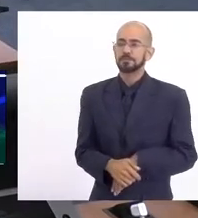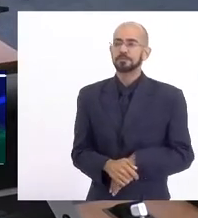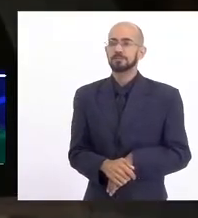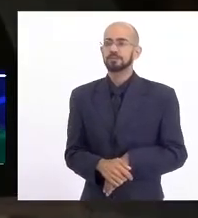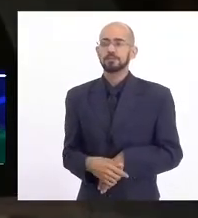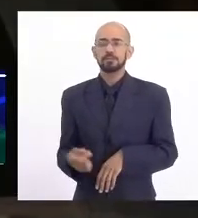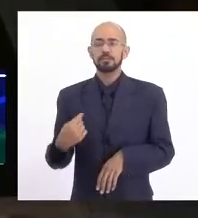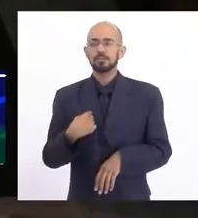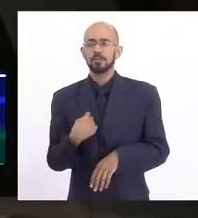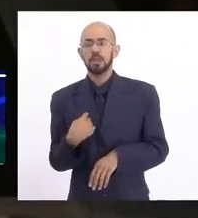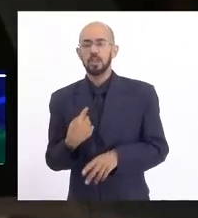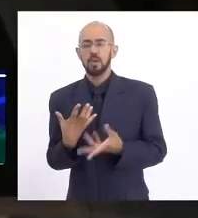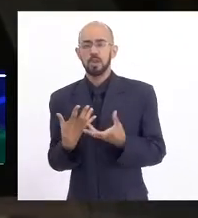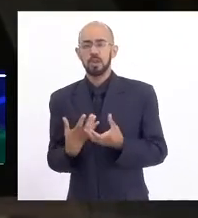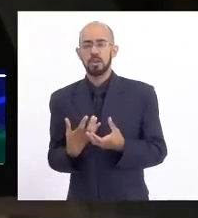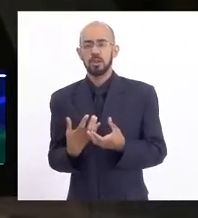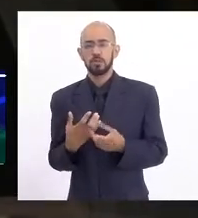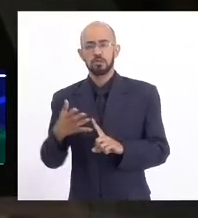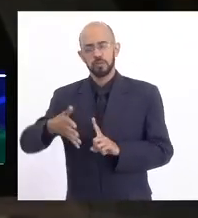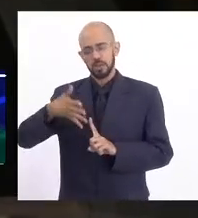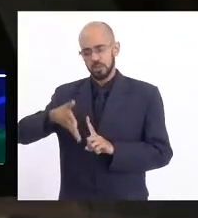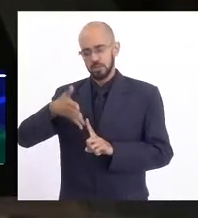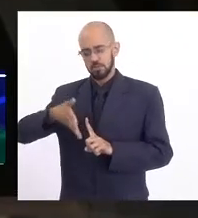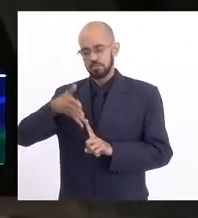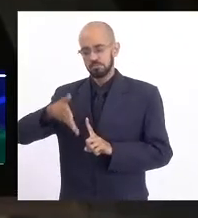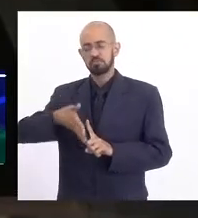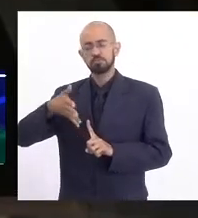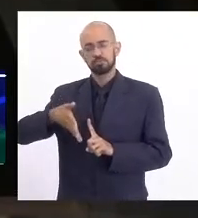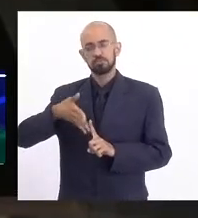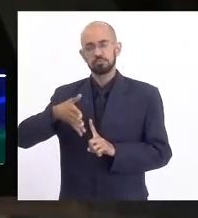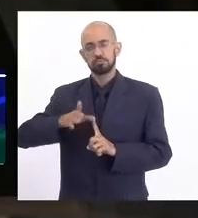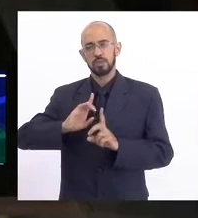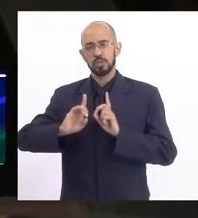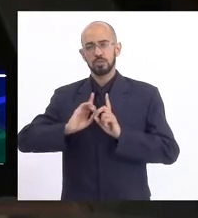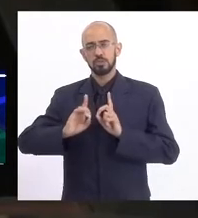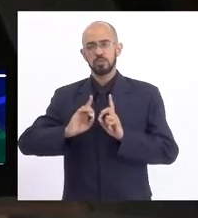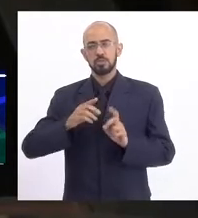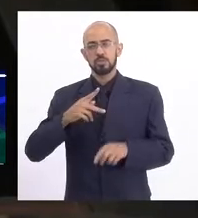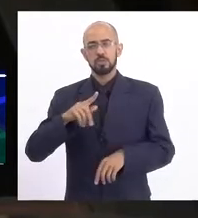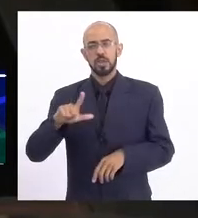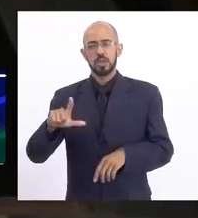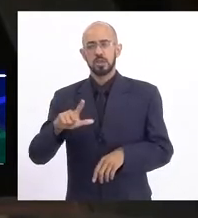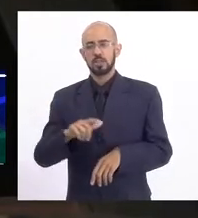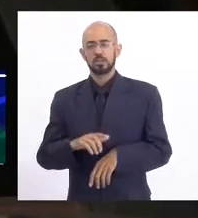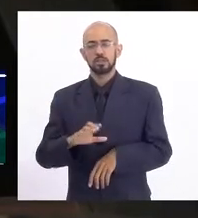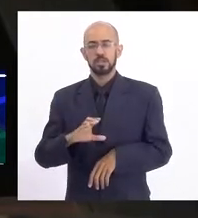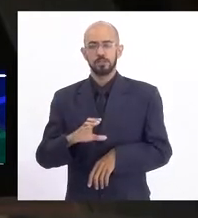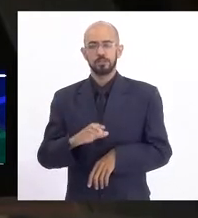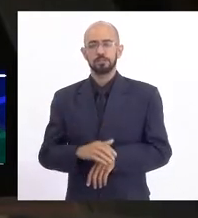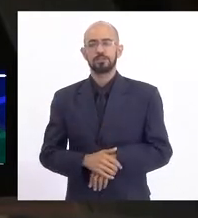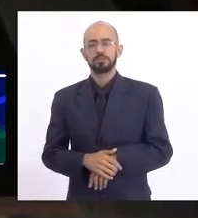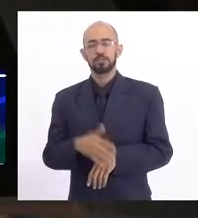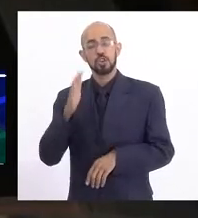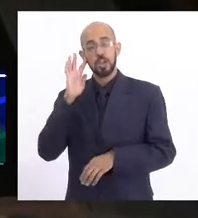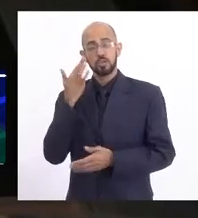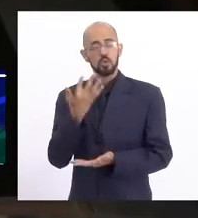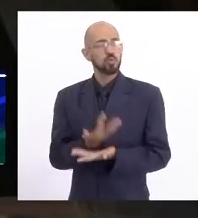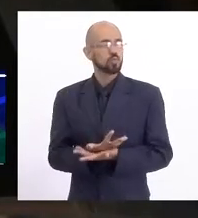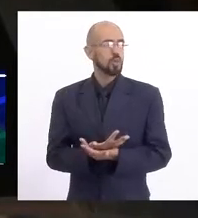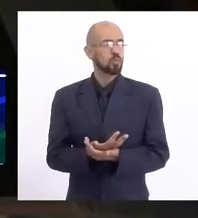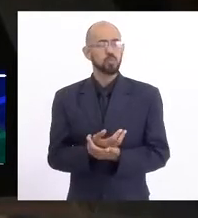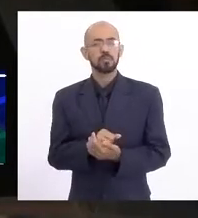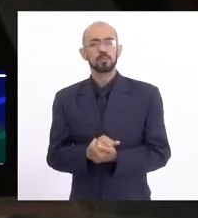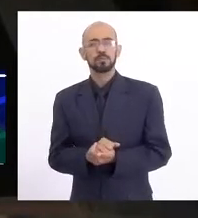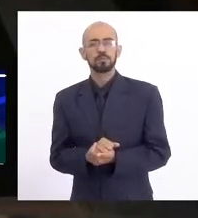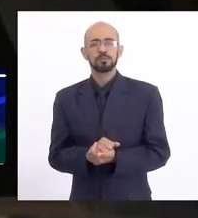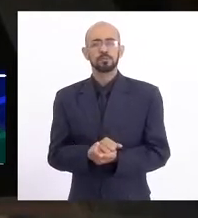fiz questão de assumir a tribuna para discutir este projeto de resolução